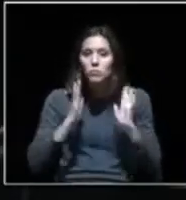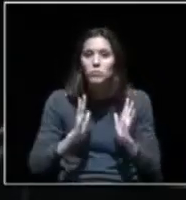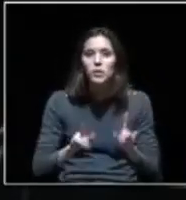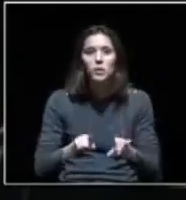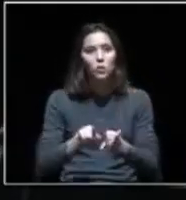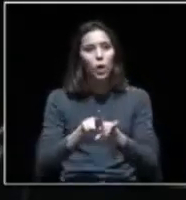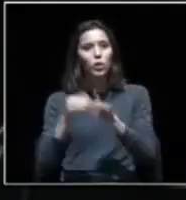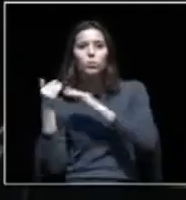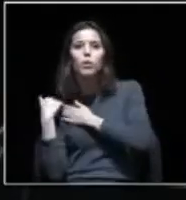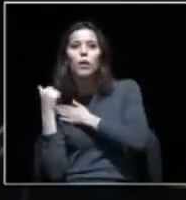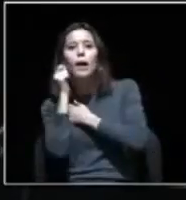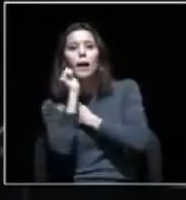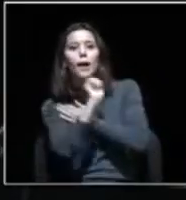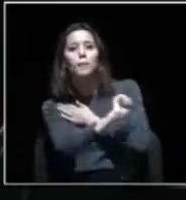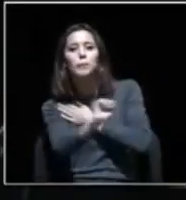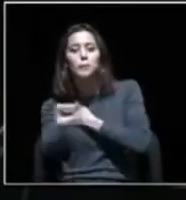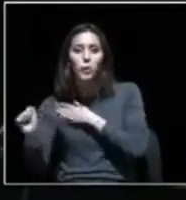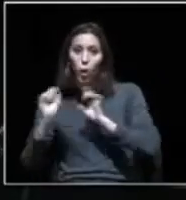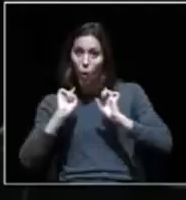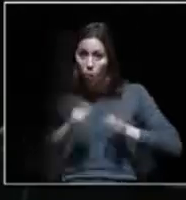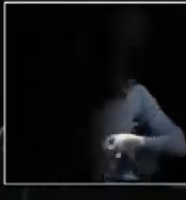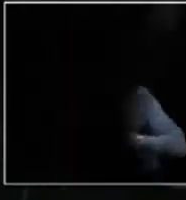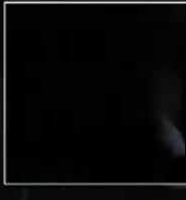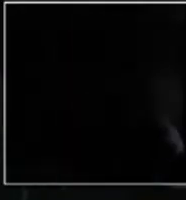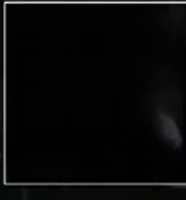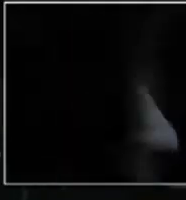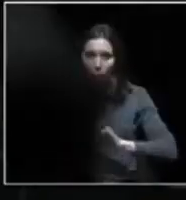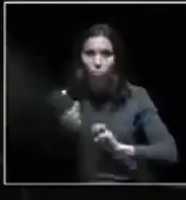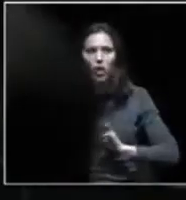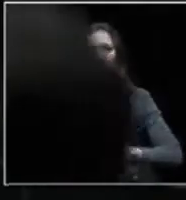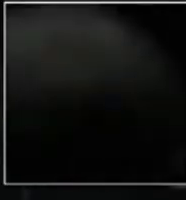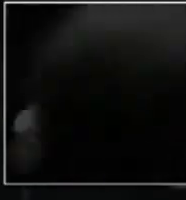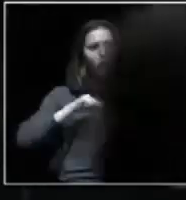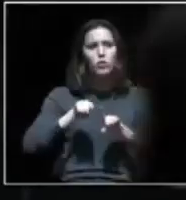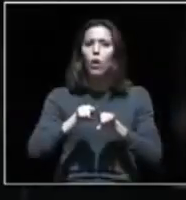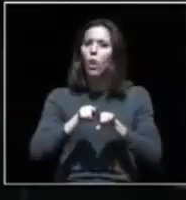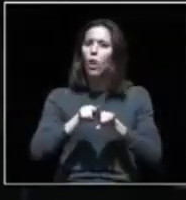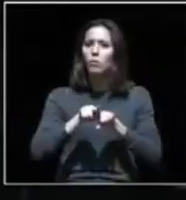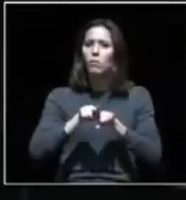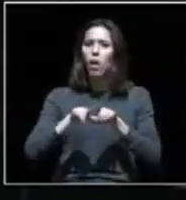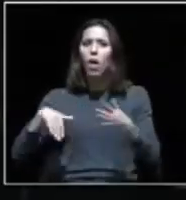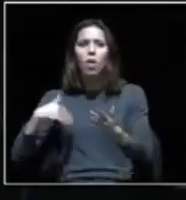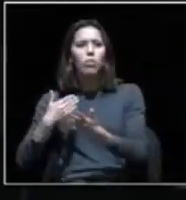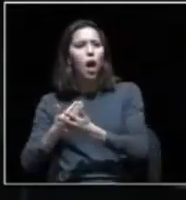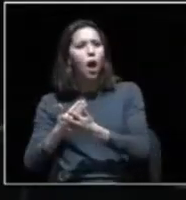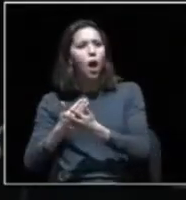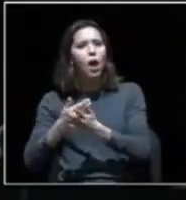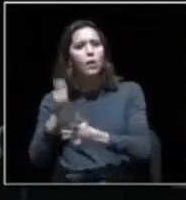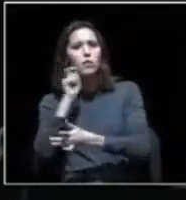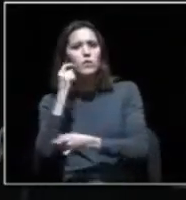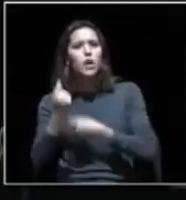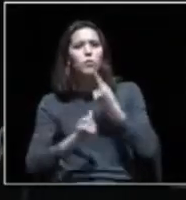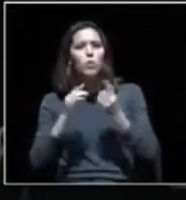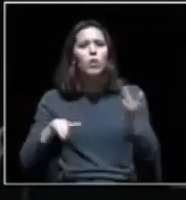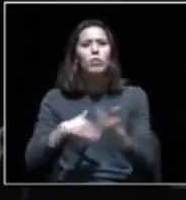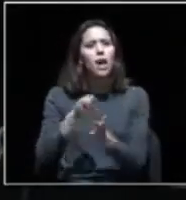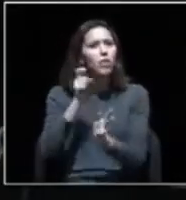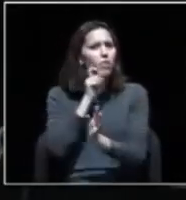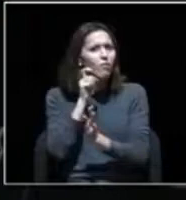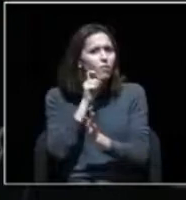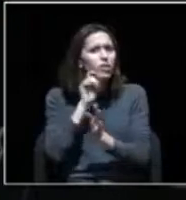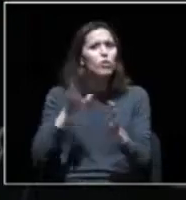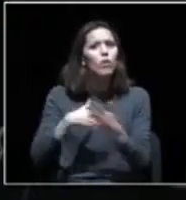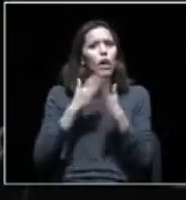as responsabilidades e já foi aberto um inquérito, e os Verdes recusam alimentar posições que a nada ajudam a trazer a segurança e a